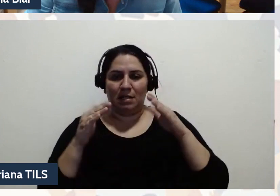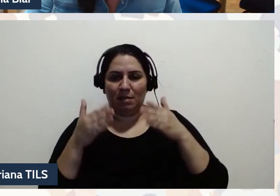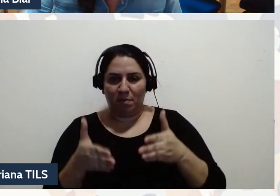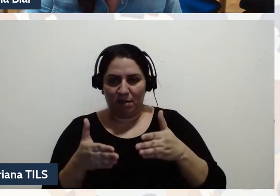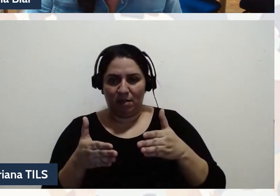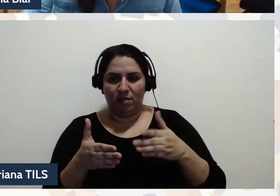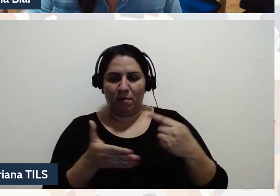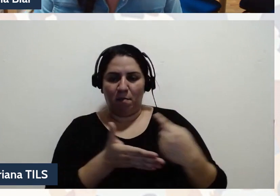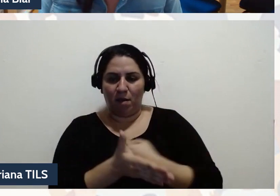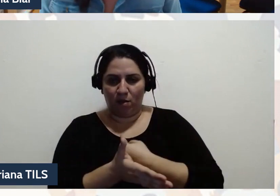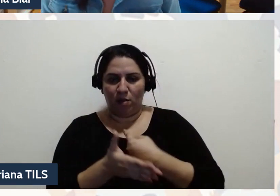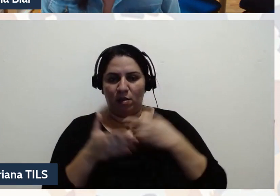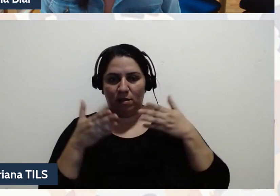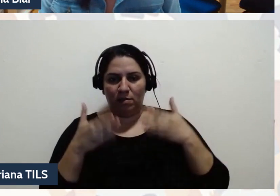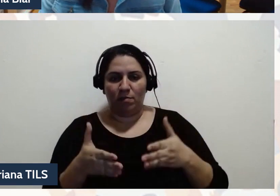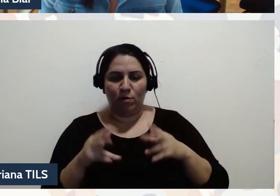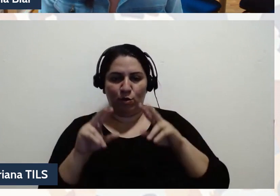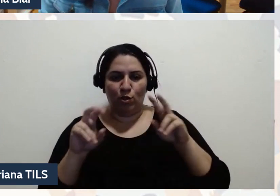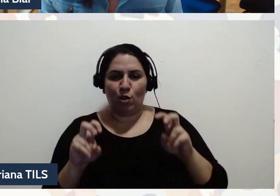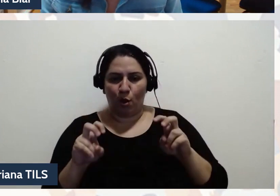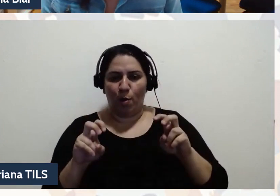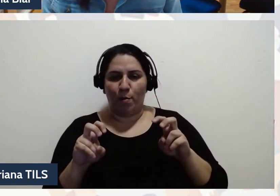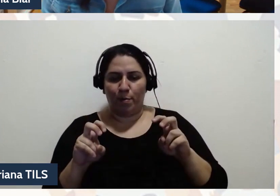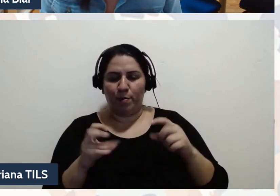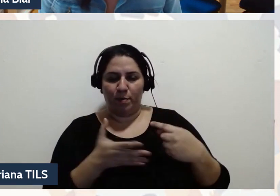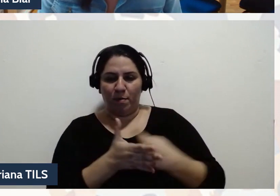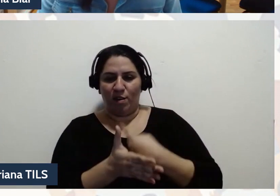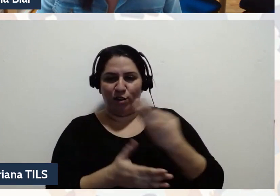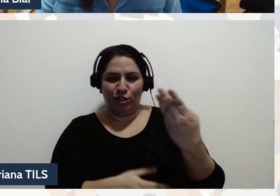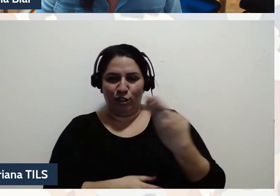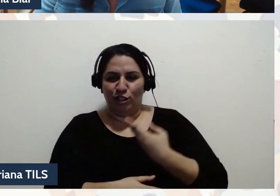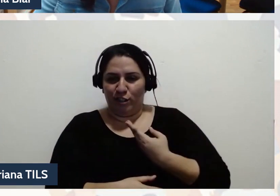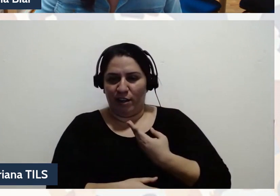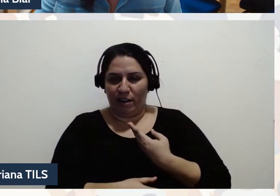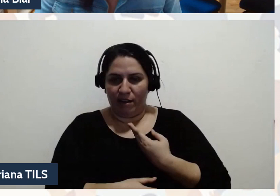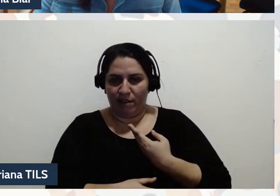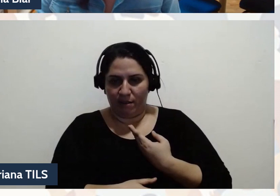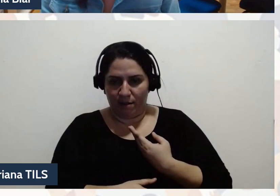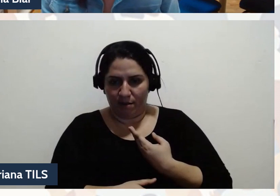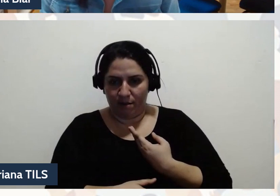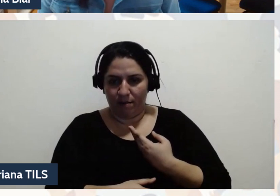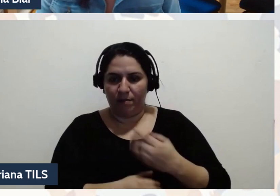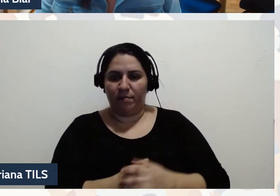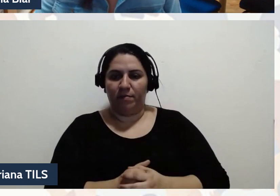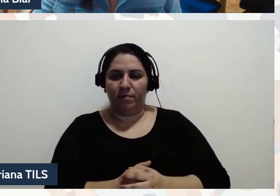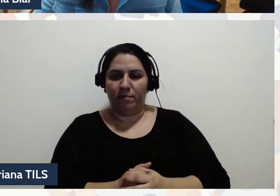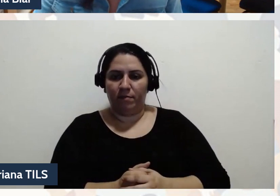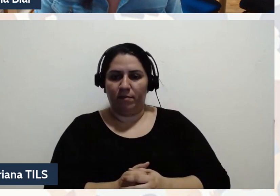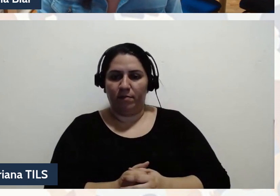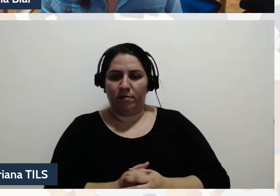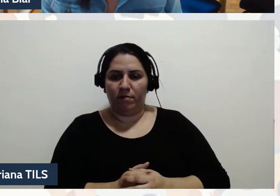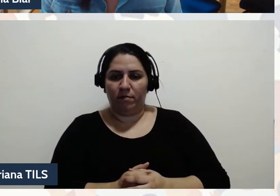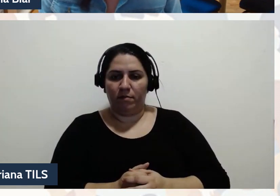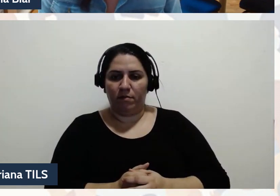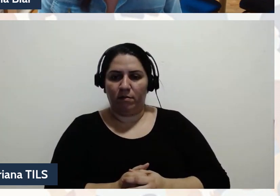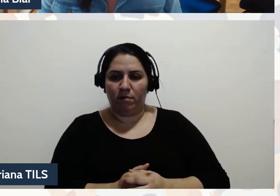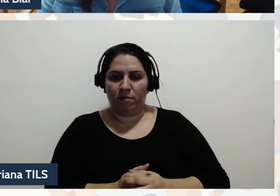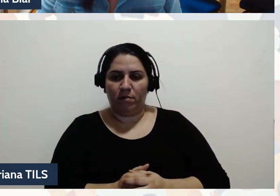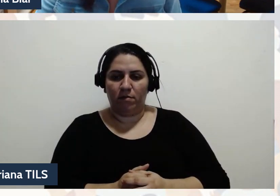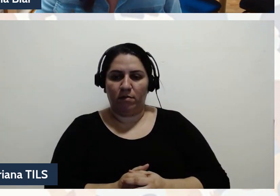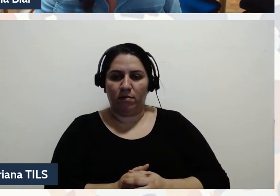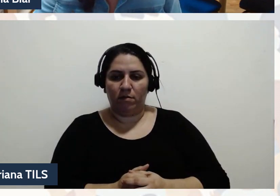Pela pergunta mais específica feita para mim sobre se as minhas entrevistadas